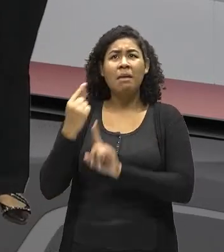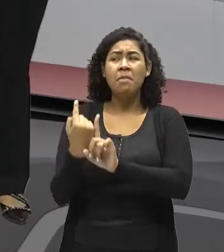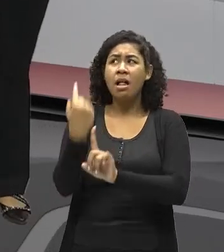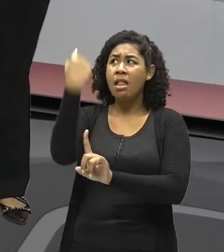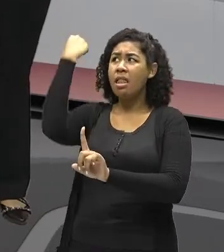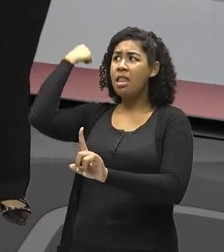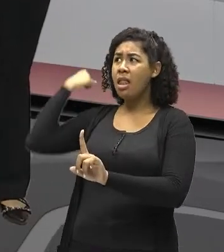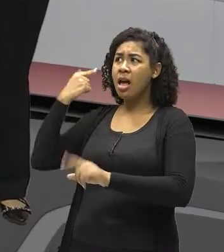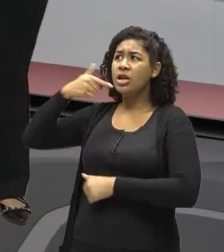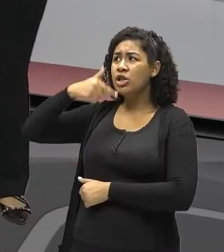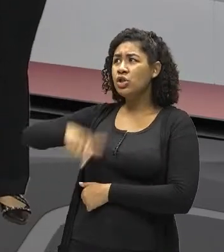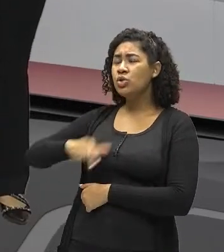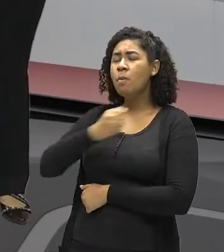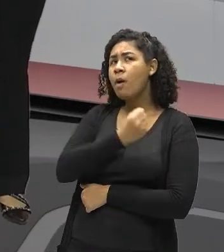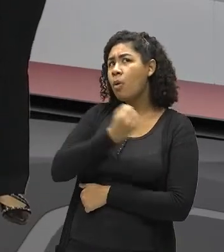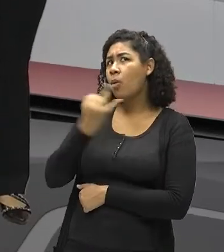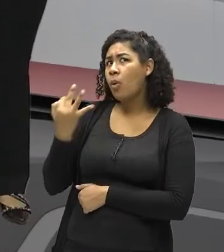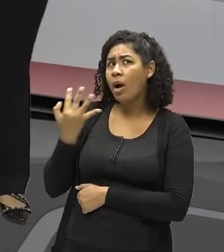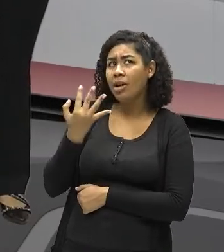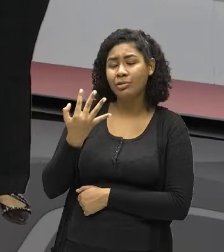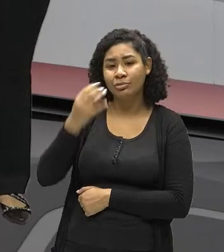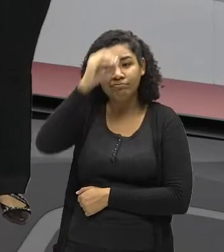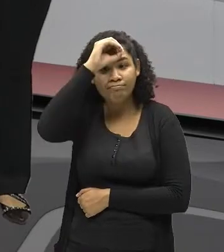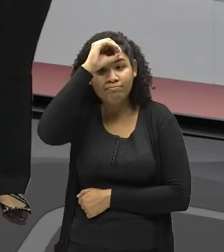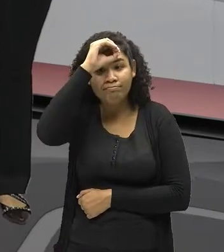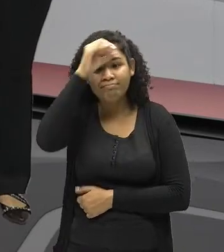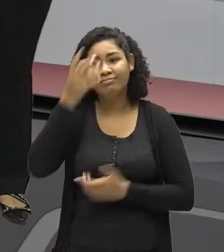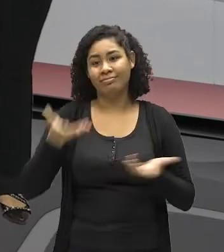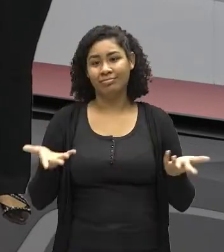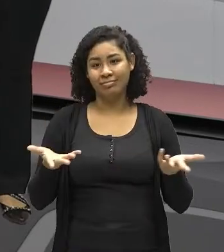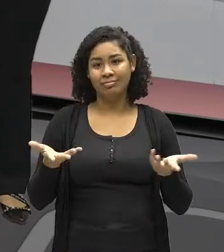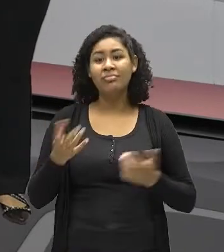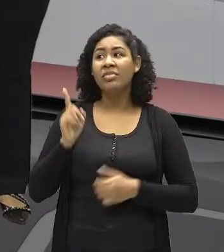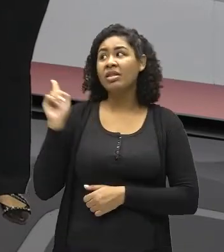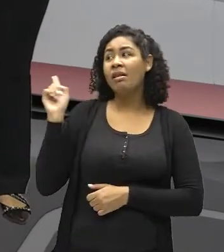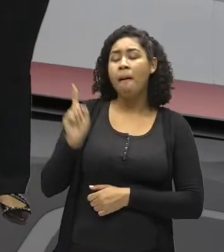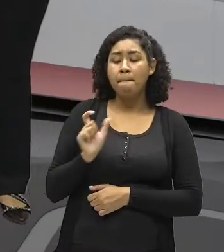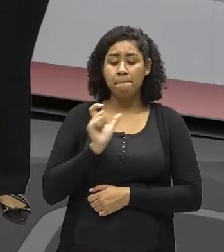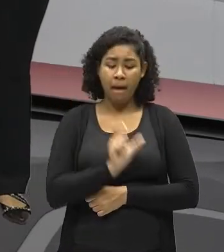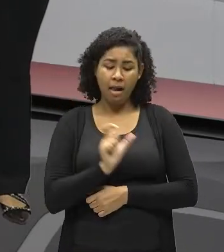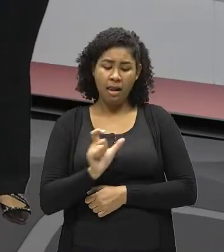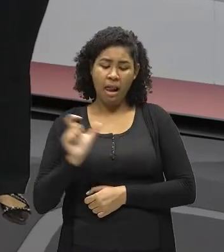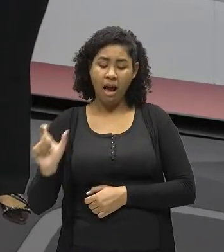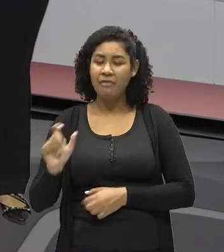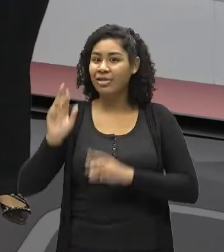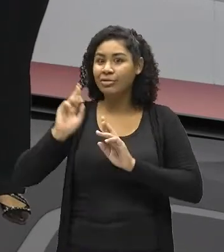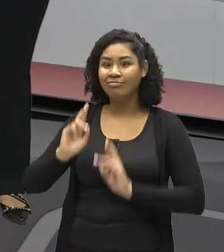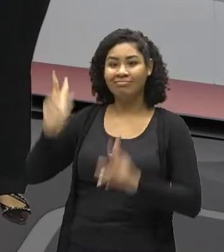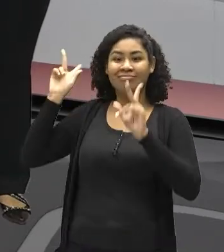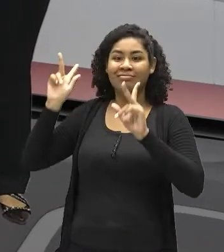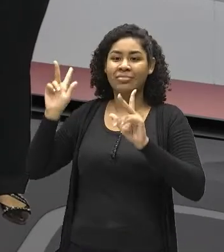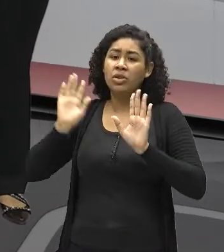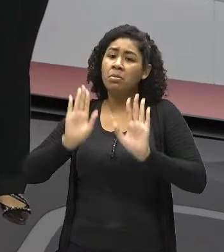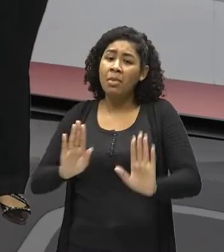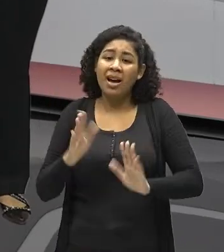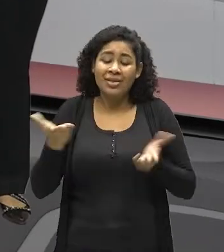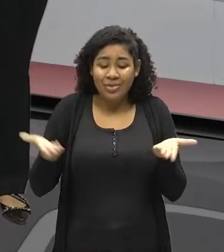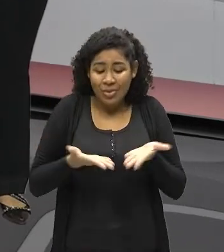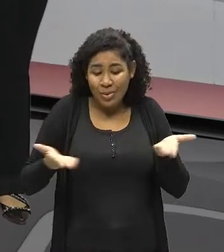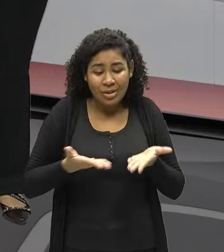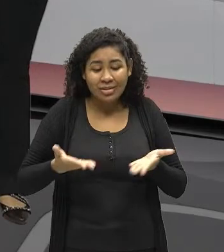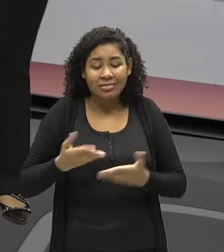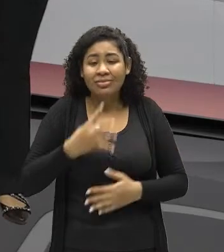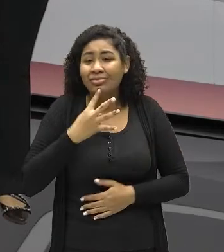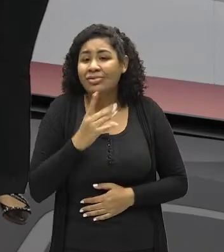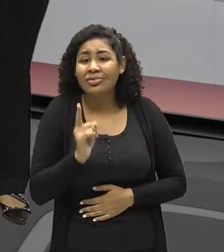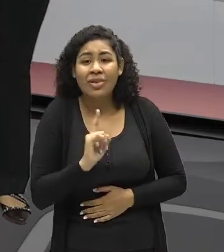Talvez elas tivessem palavras únicas que nós nunca vamos saber também. Por conta dessa visão